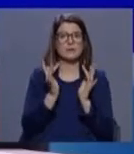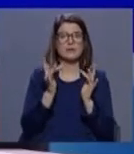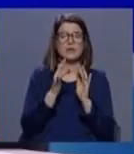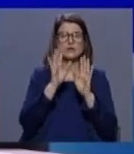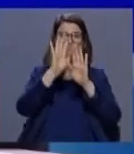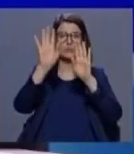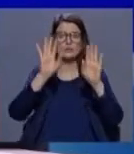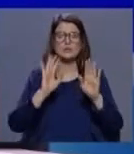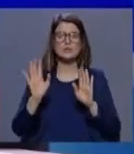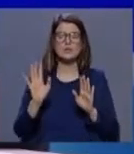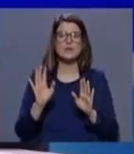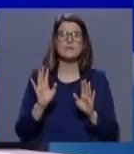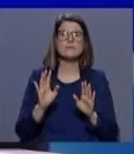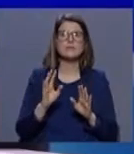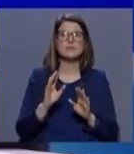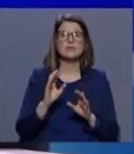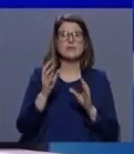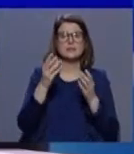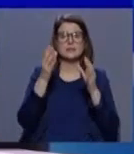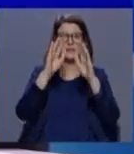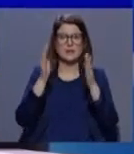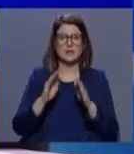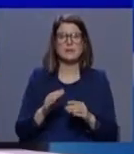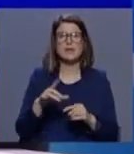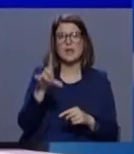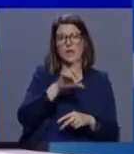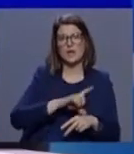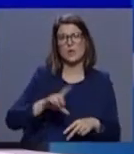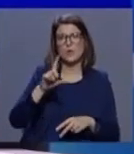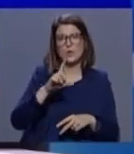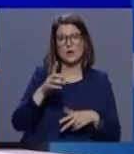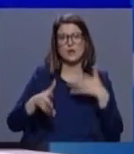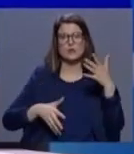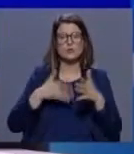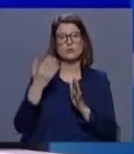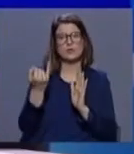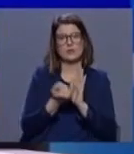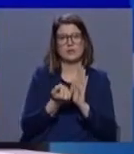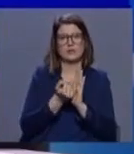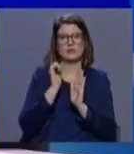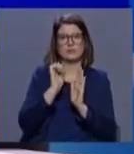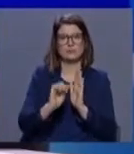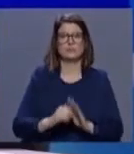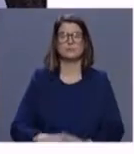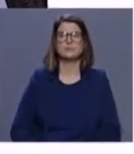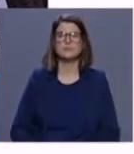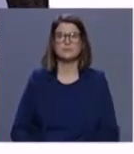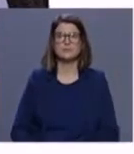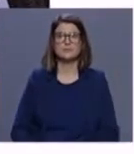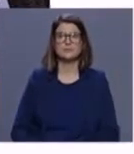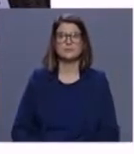exposição interativa Cerâmica da Lagoa, Indústria e Identidade.